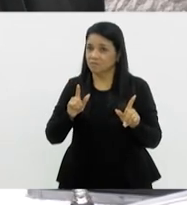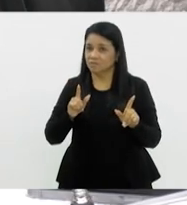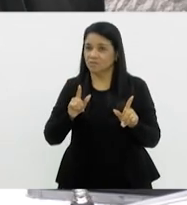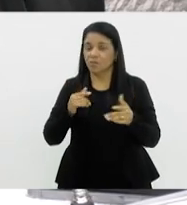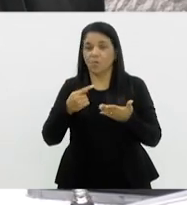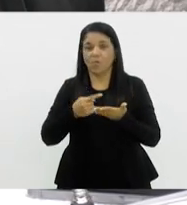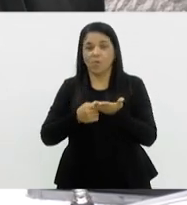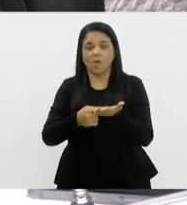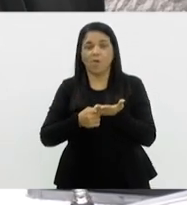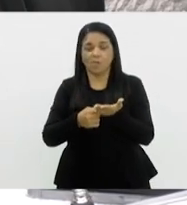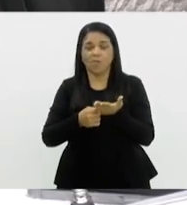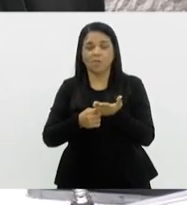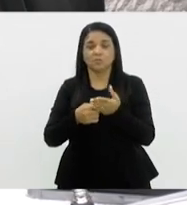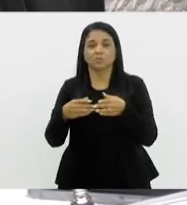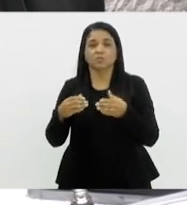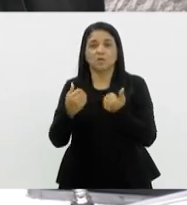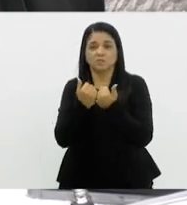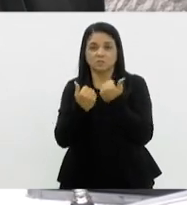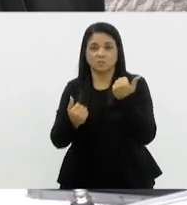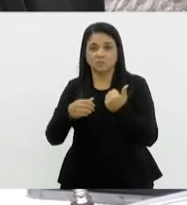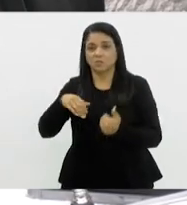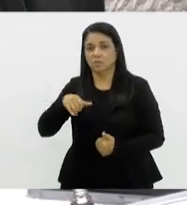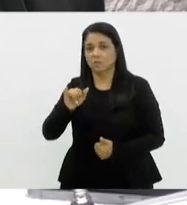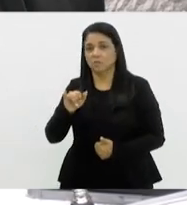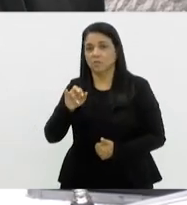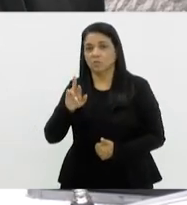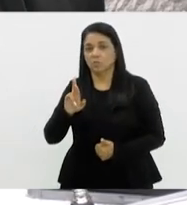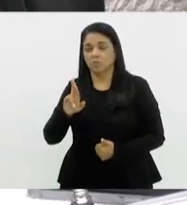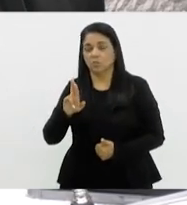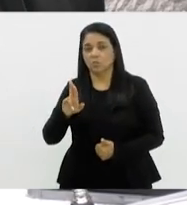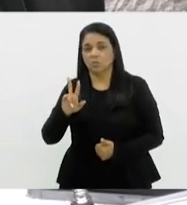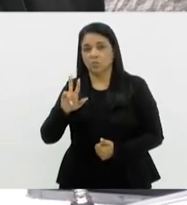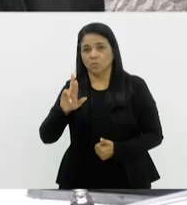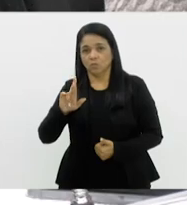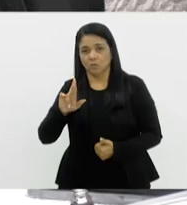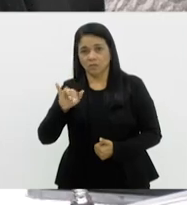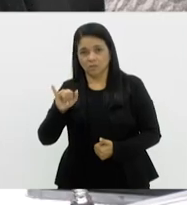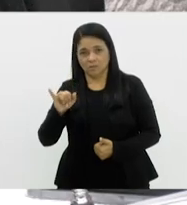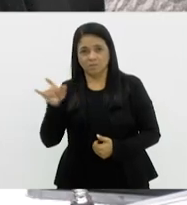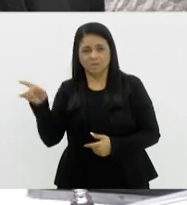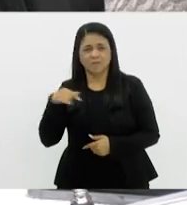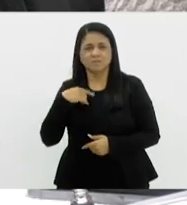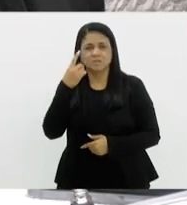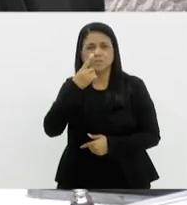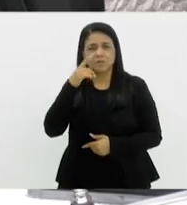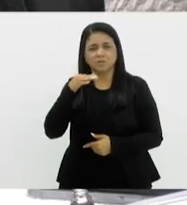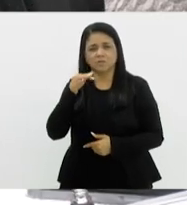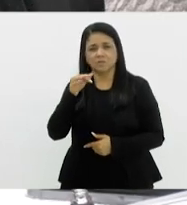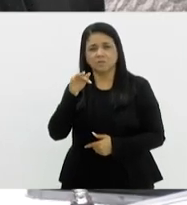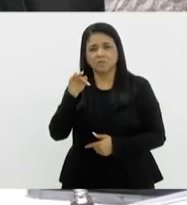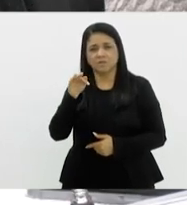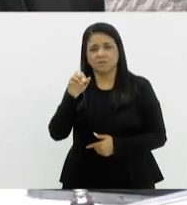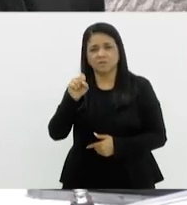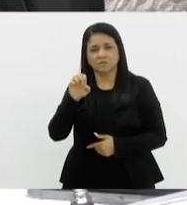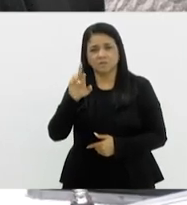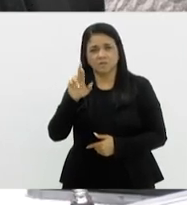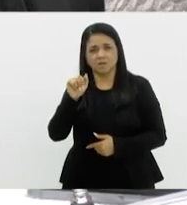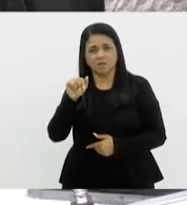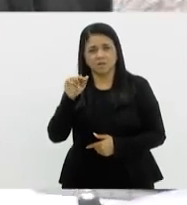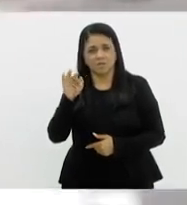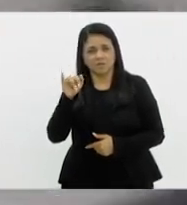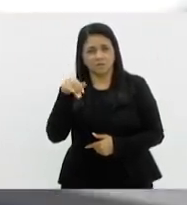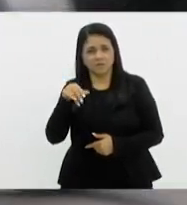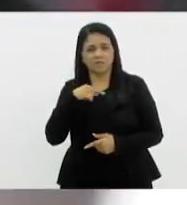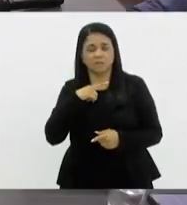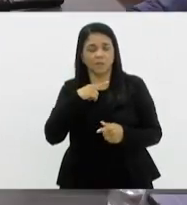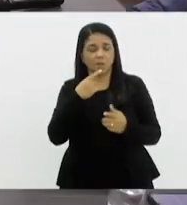acordo com a assessoria do deputado Iuri. Mas o deputado Serafini tem uma discussão a fazer. Vou passar a palavra ao deputado acho Serafini. Que o projeto tem um problema